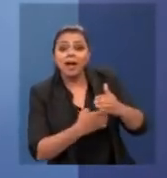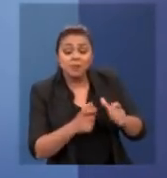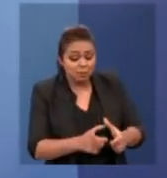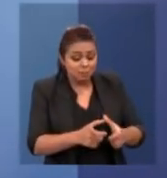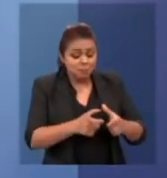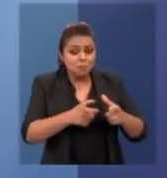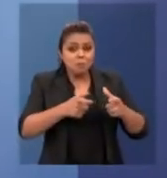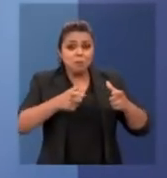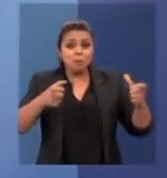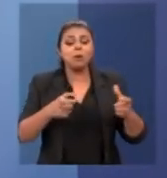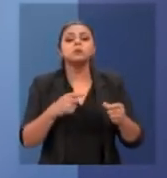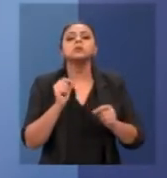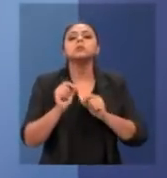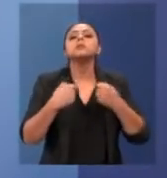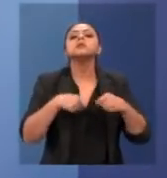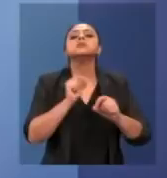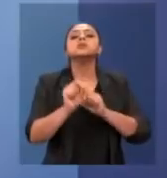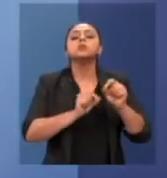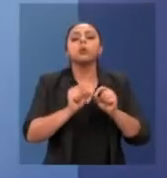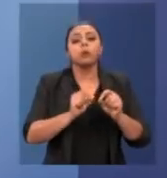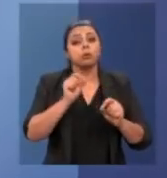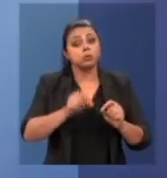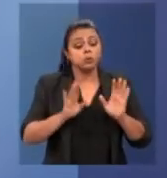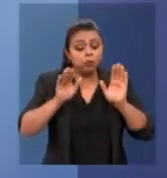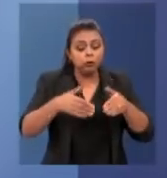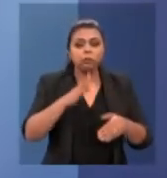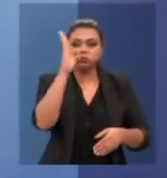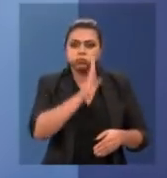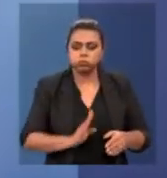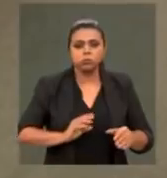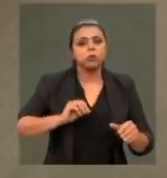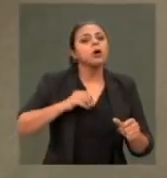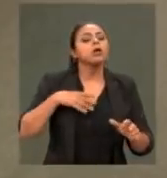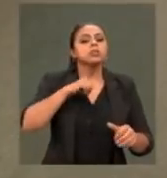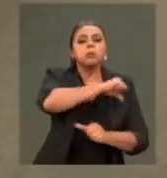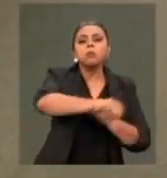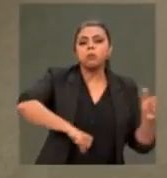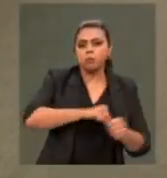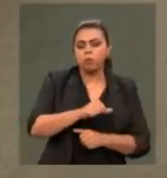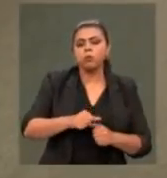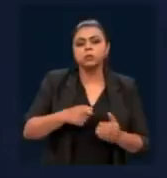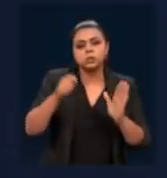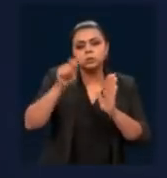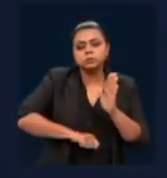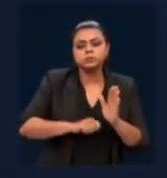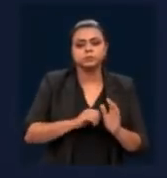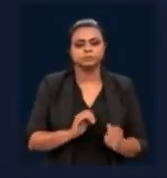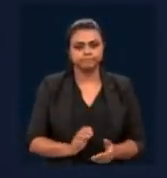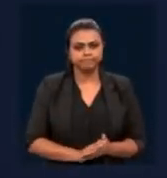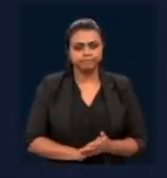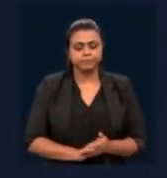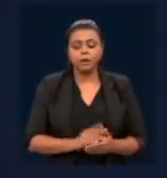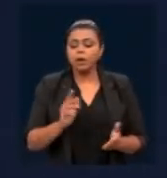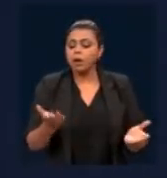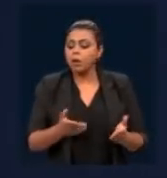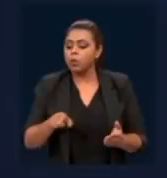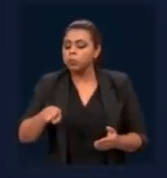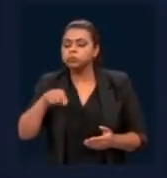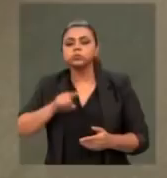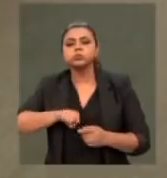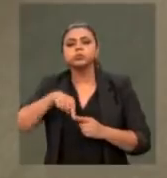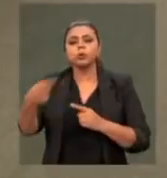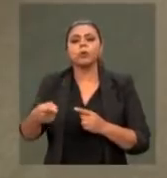agora tem que se postar o lado nacionalmente da questão da reforma tributária obrigado candidata e o próximo a falar em ariel